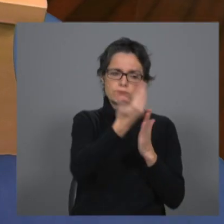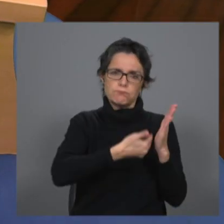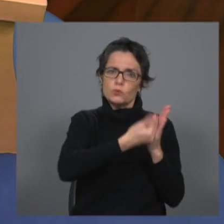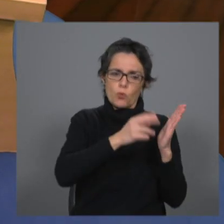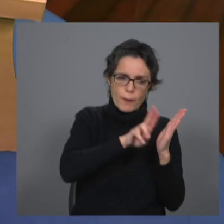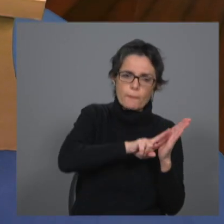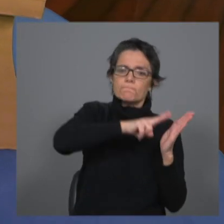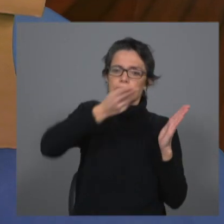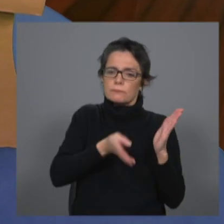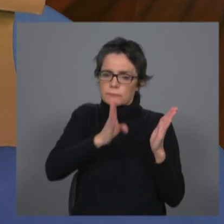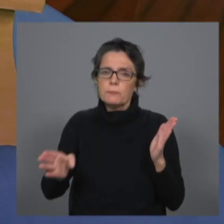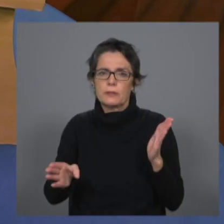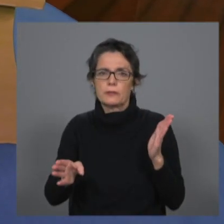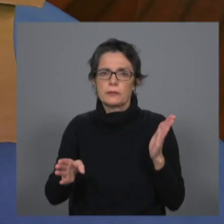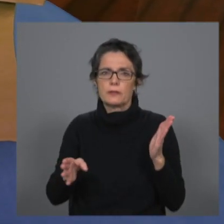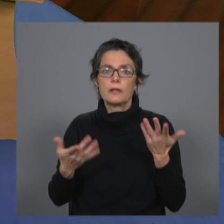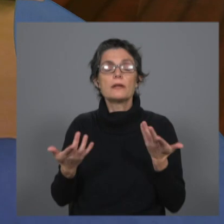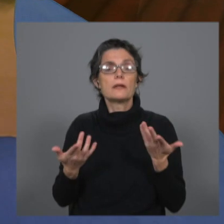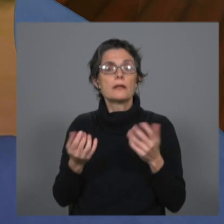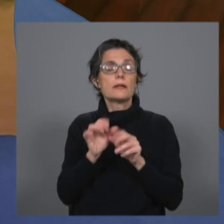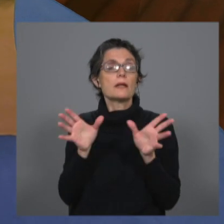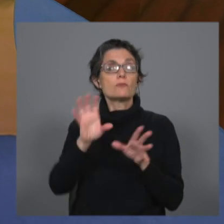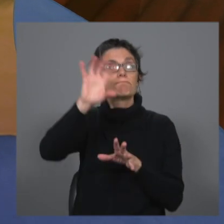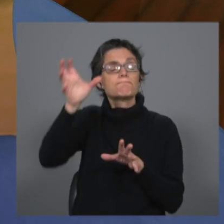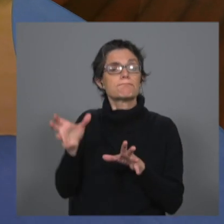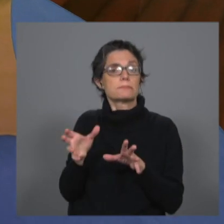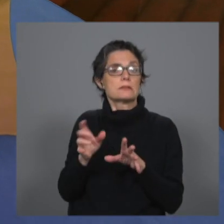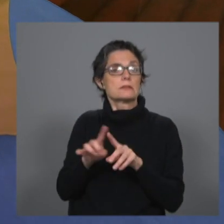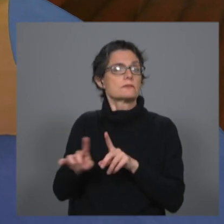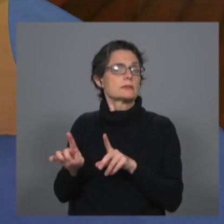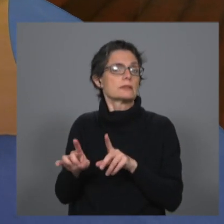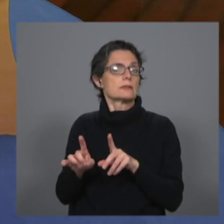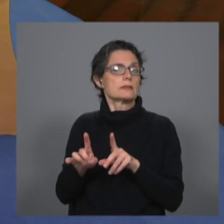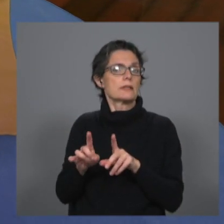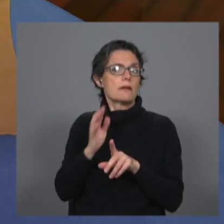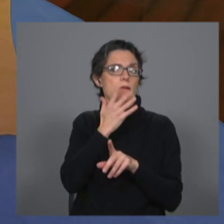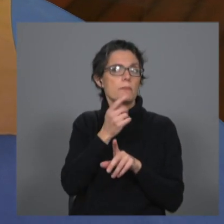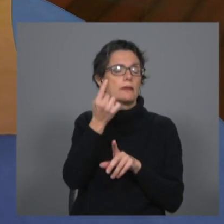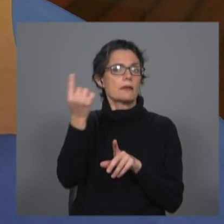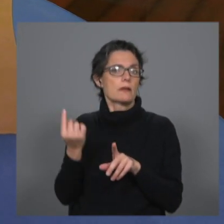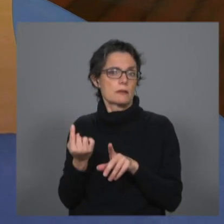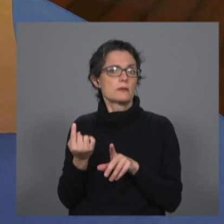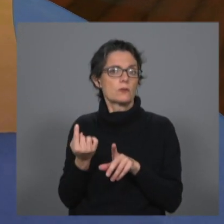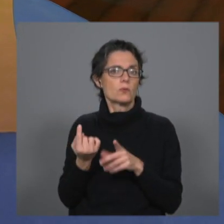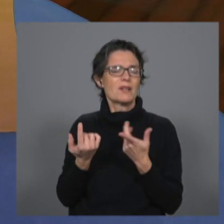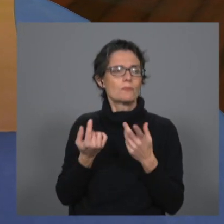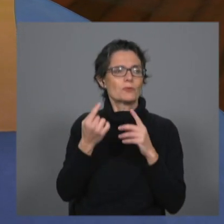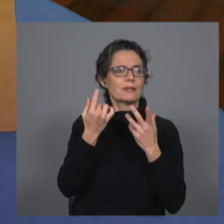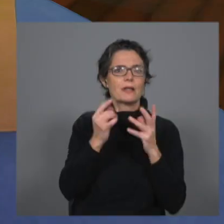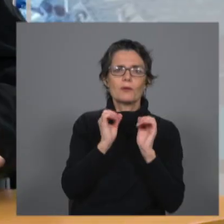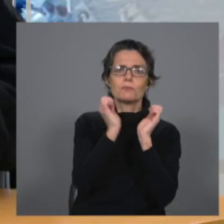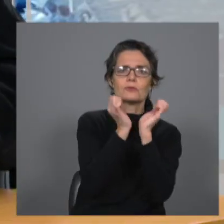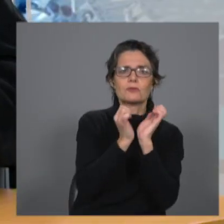vão continuar muito nos Estados. Ninguém vai mexer muito na proteção social, na saúde, na educação, nos modelos de cada